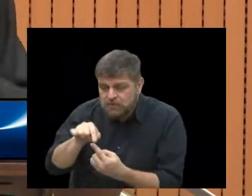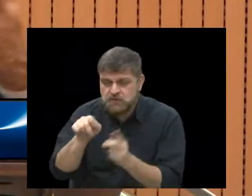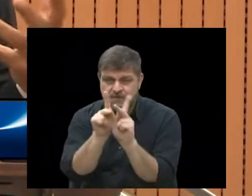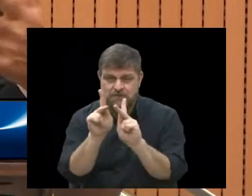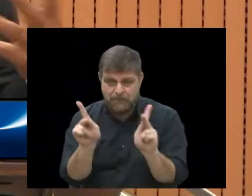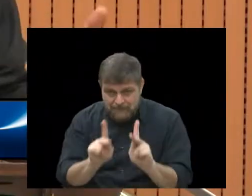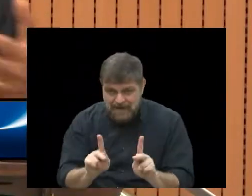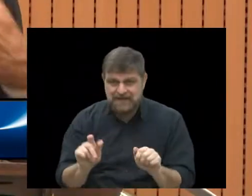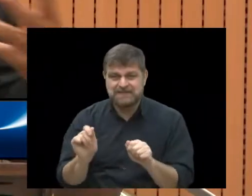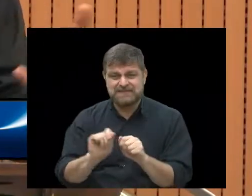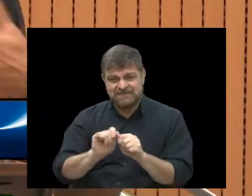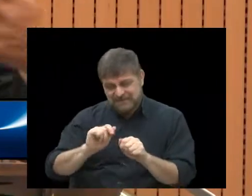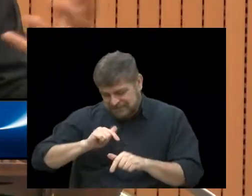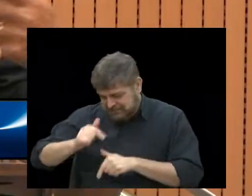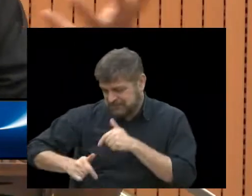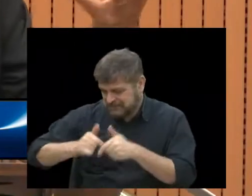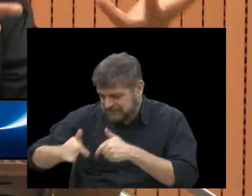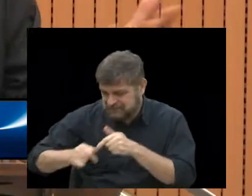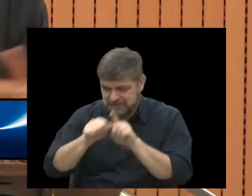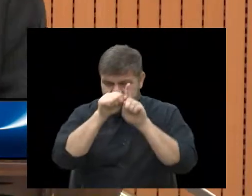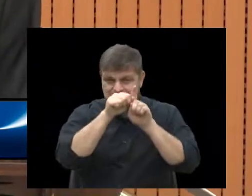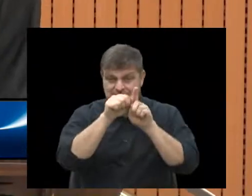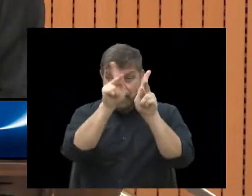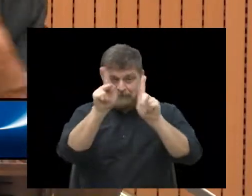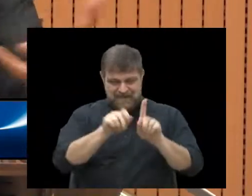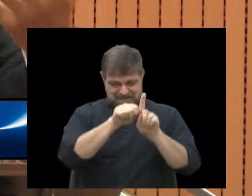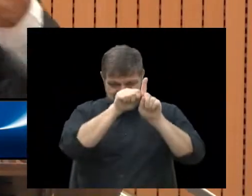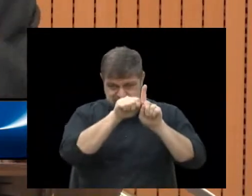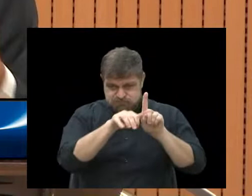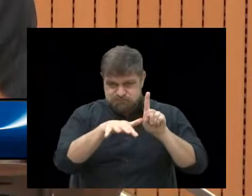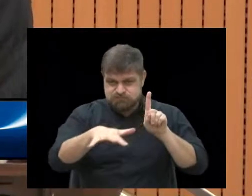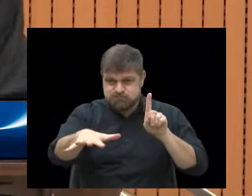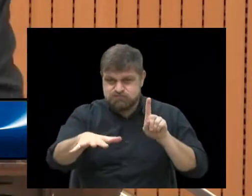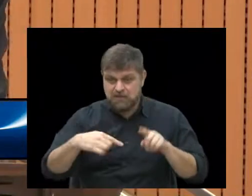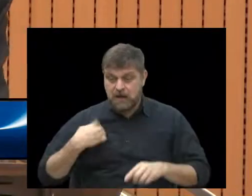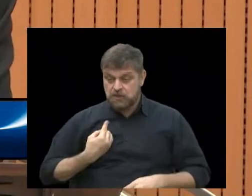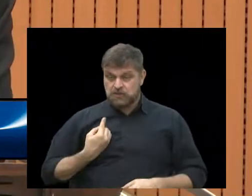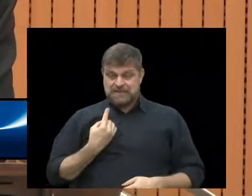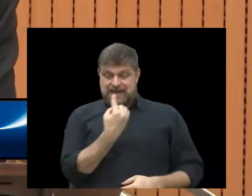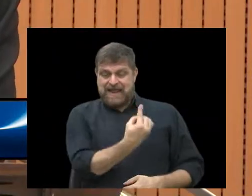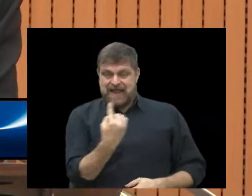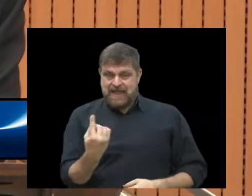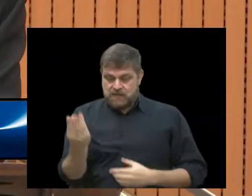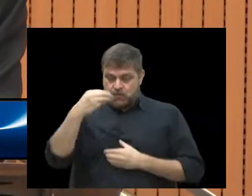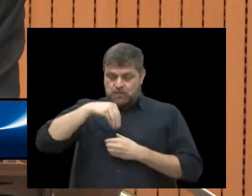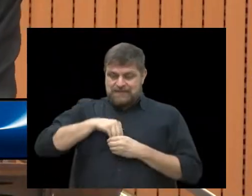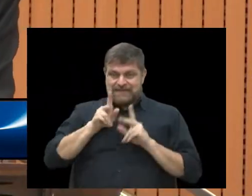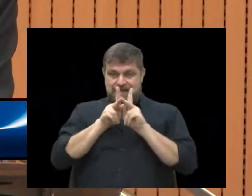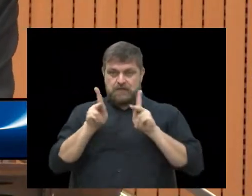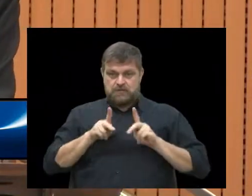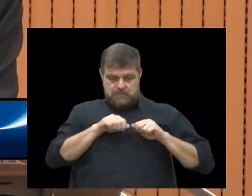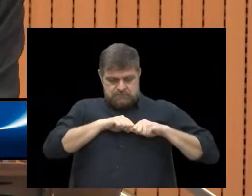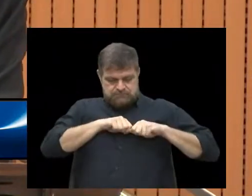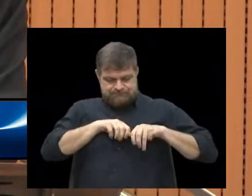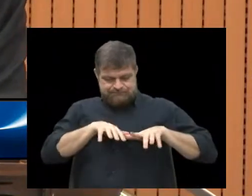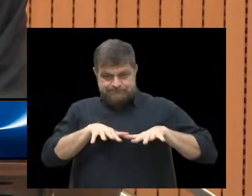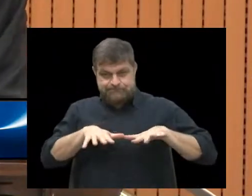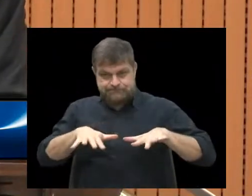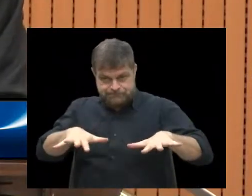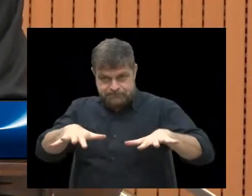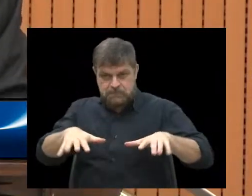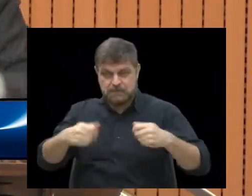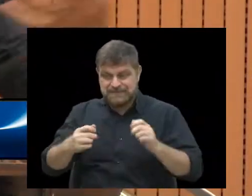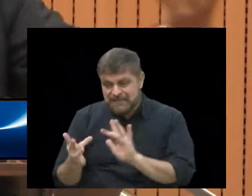que fazem esse trabalho de promover a paz, e a paz começa dentro de cada um, e ela tem que contagiar as